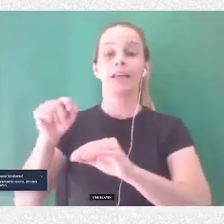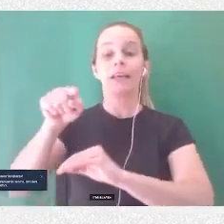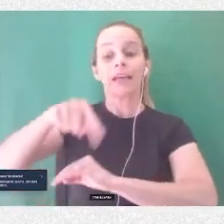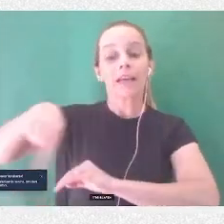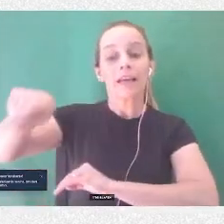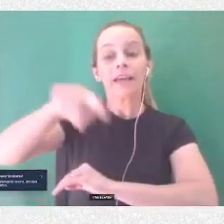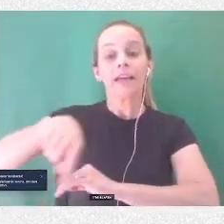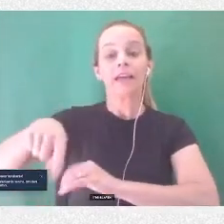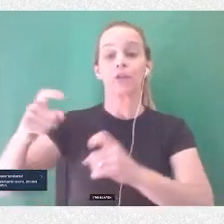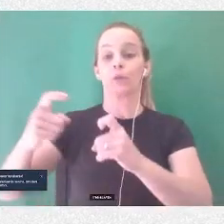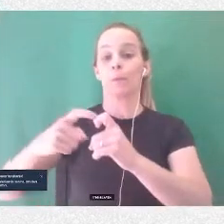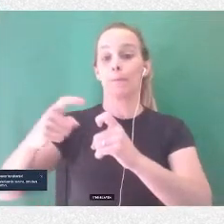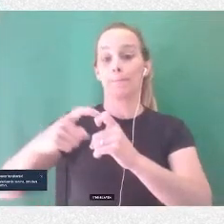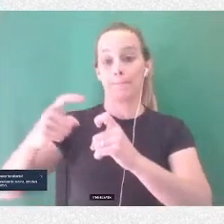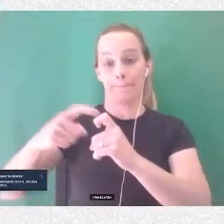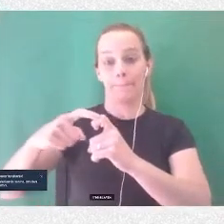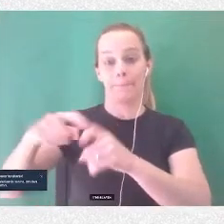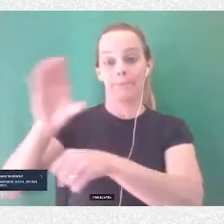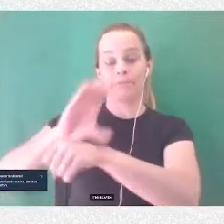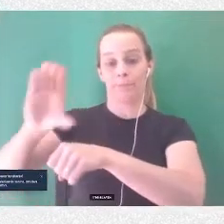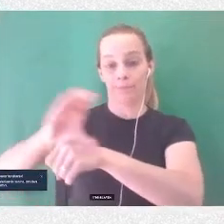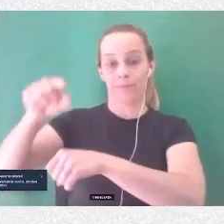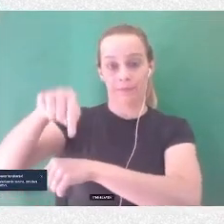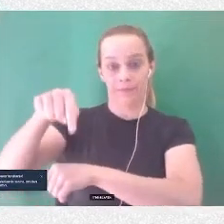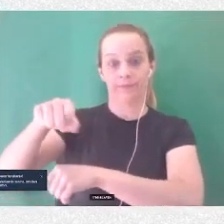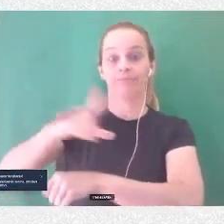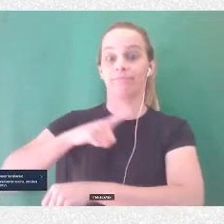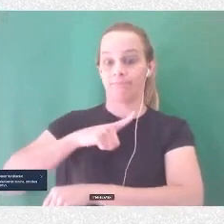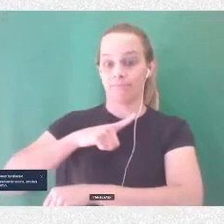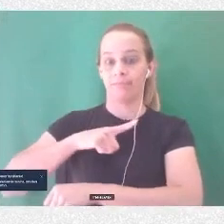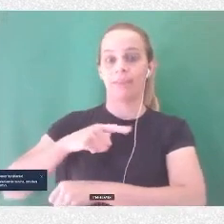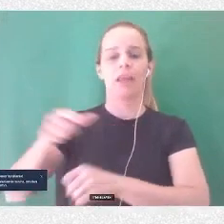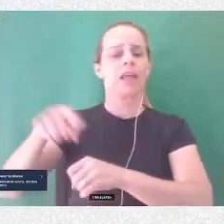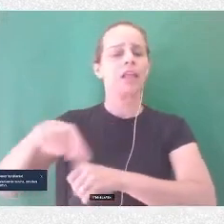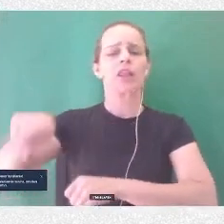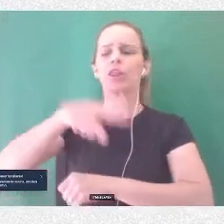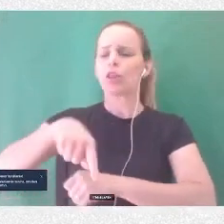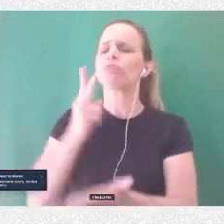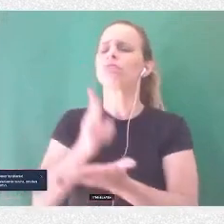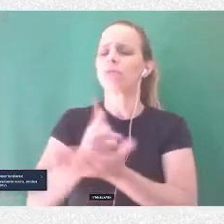de medicina aqui no nosso município. Nós temos mantido as nossas portas abertas,